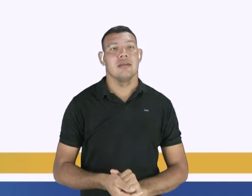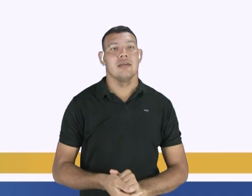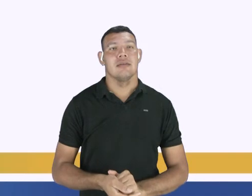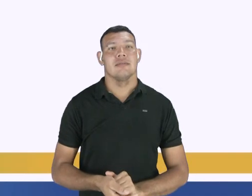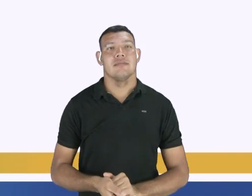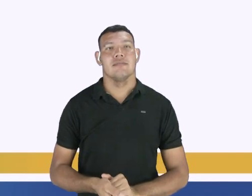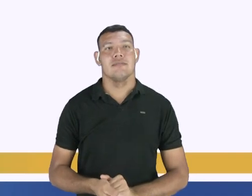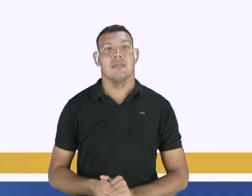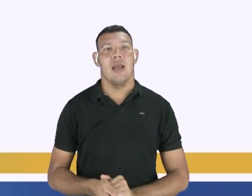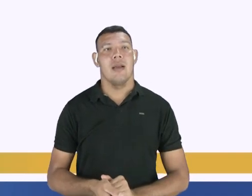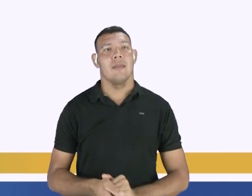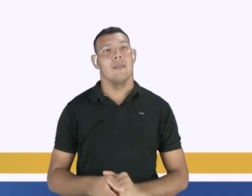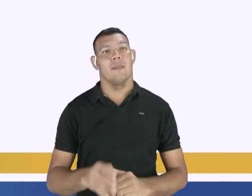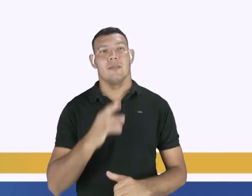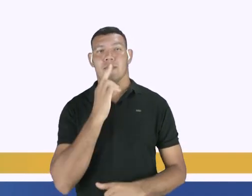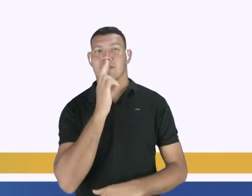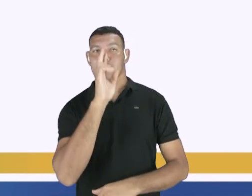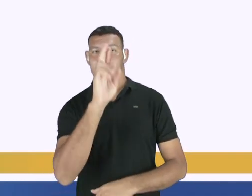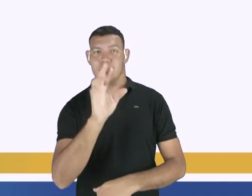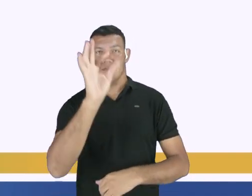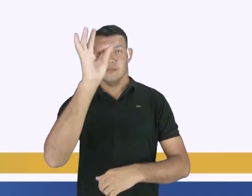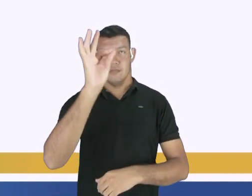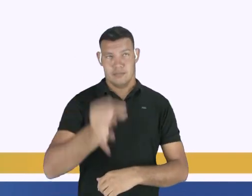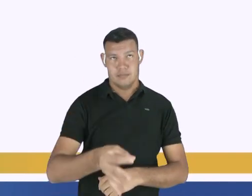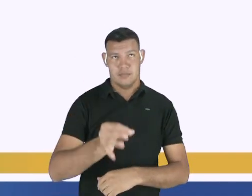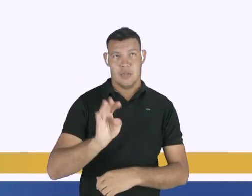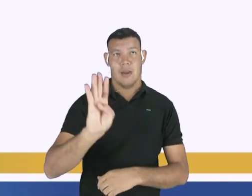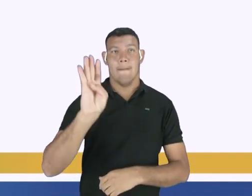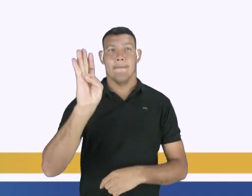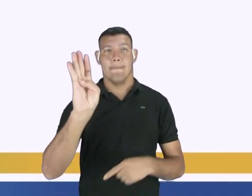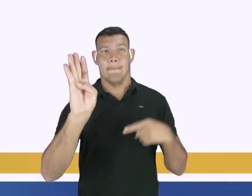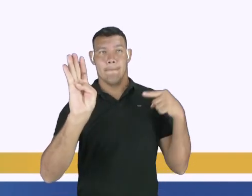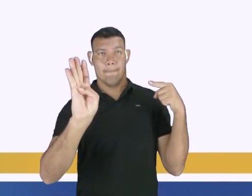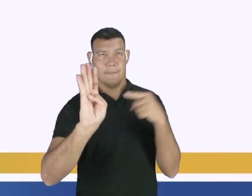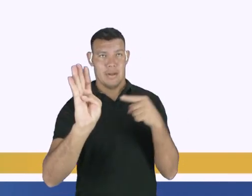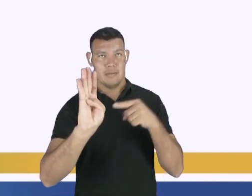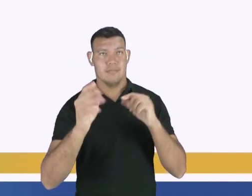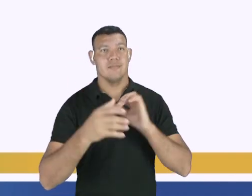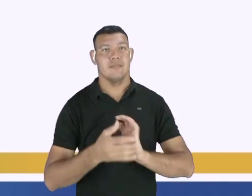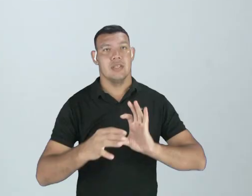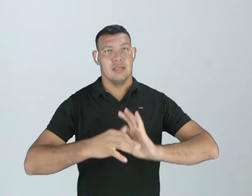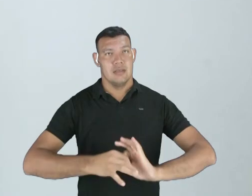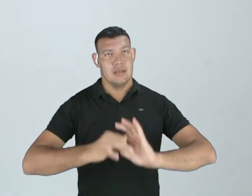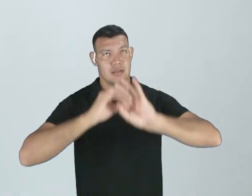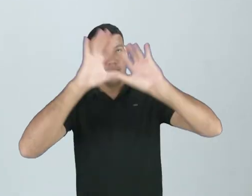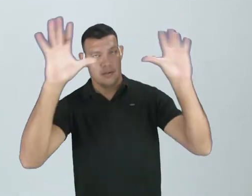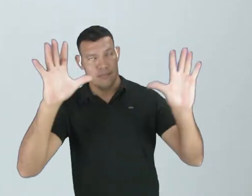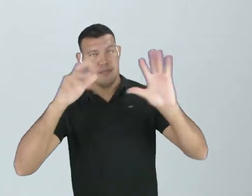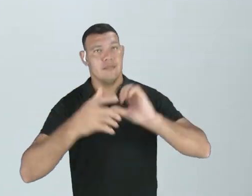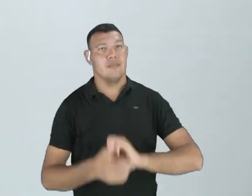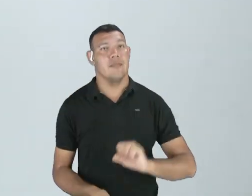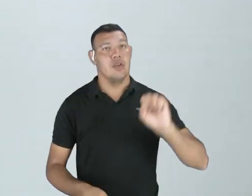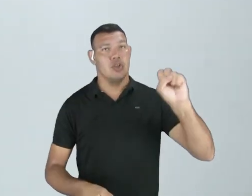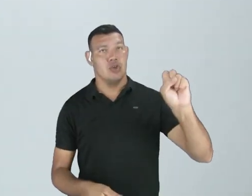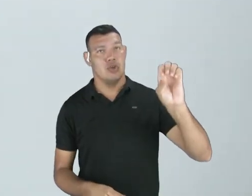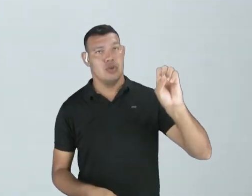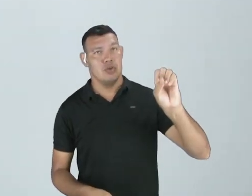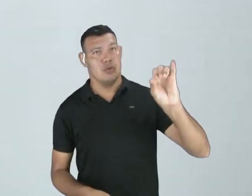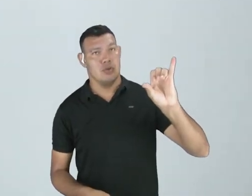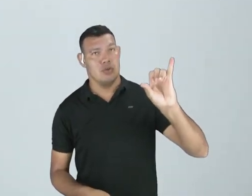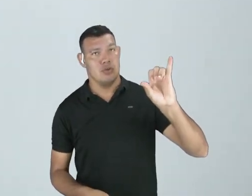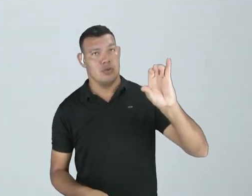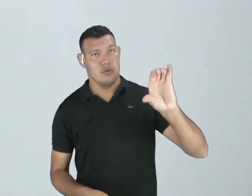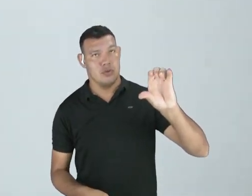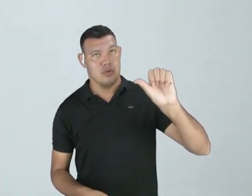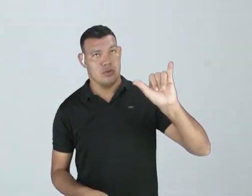letra B, certo? Em ordem seria liberalismo, socialismo e anarquismo. Então é isso, eu espero que